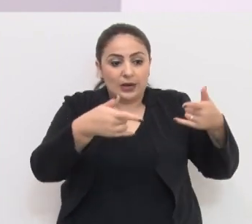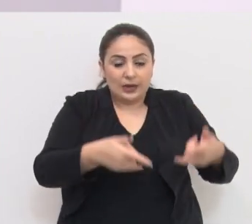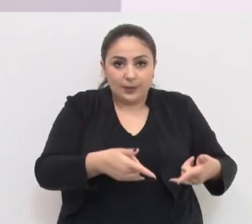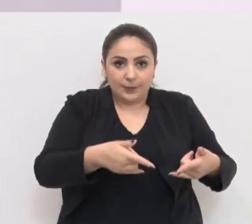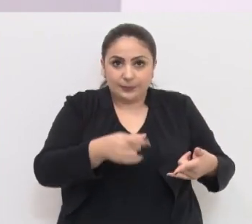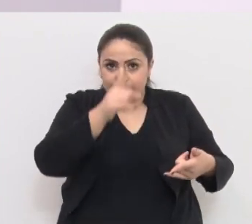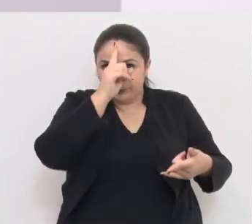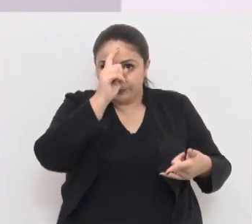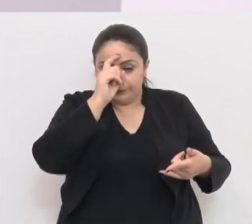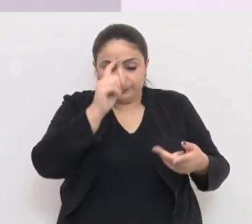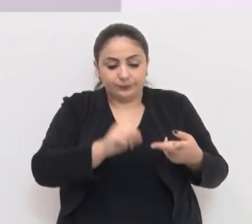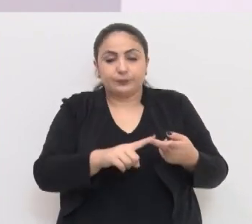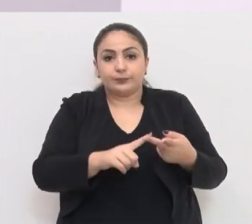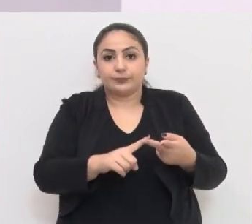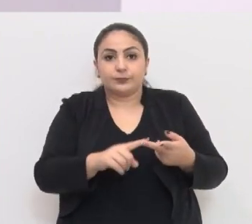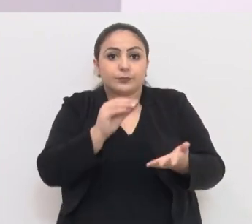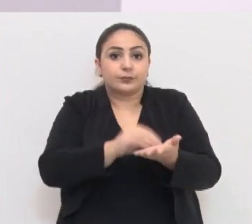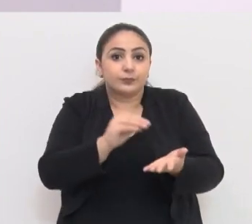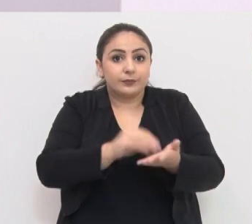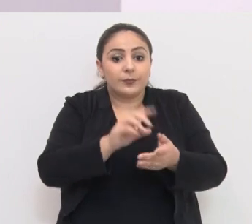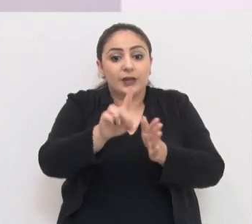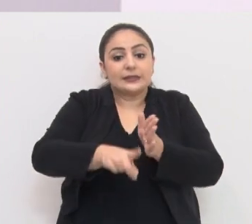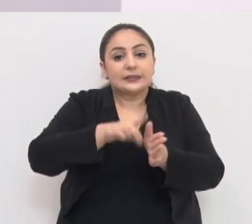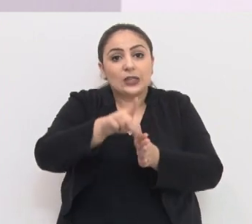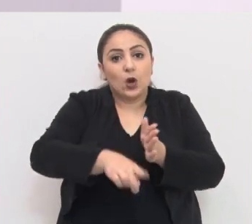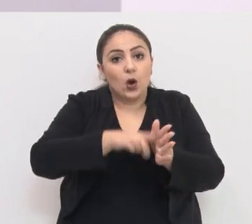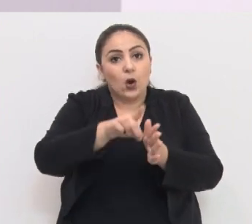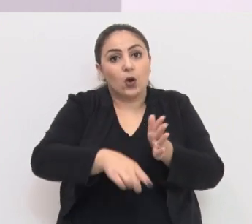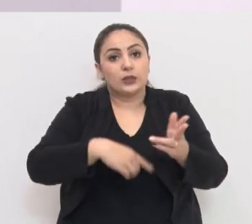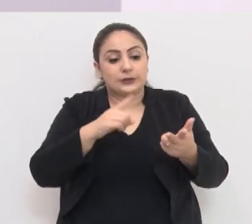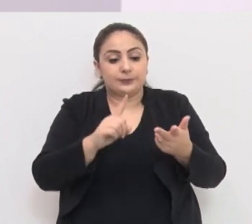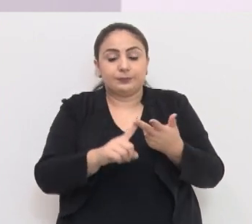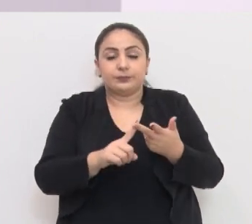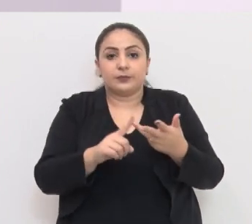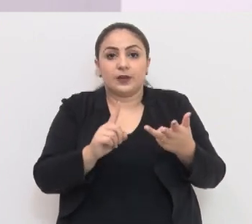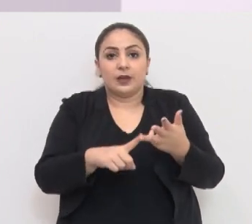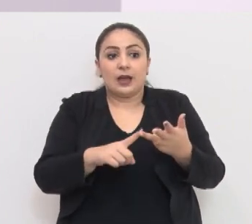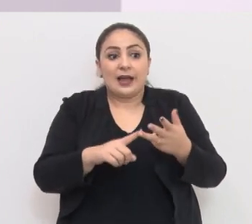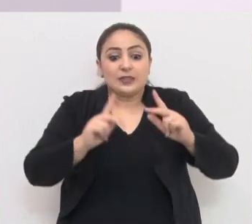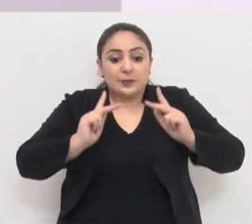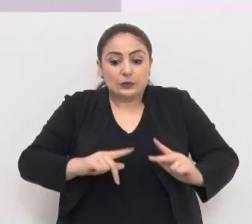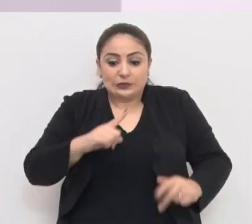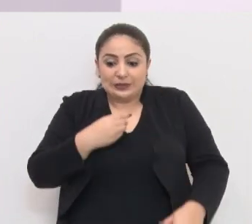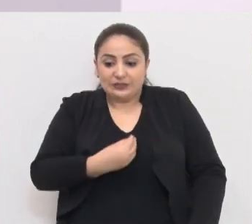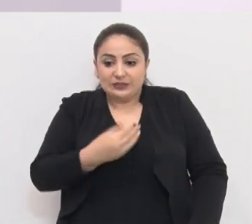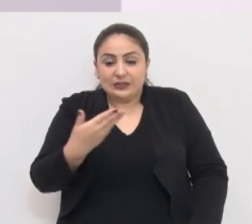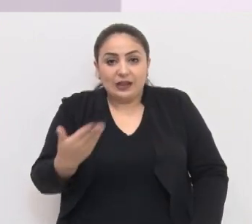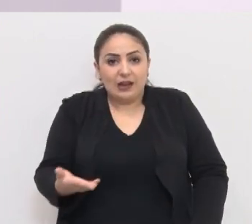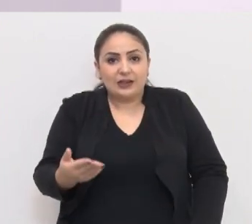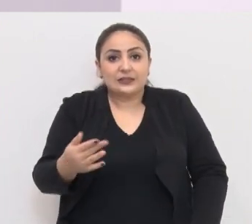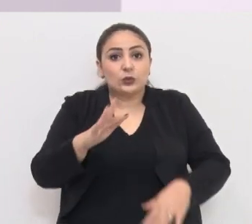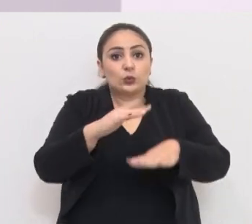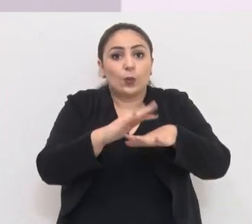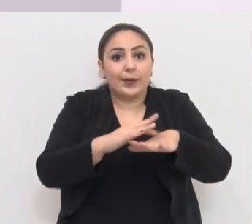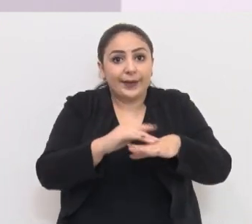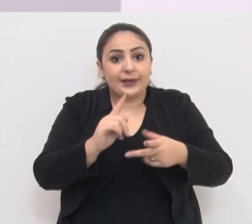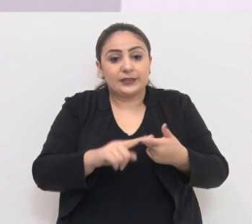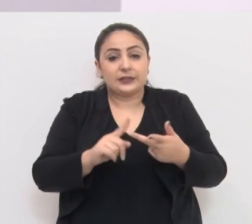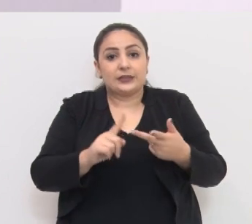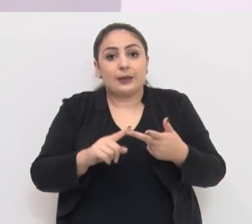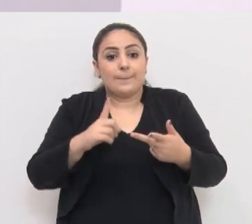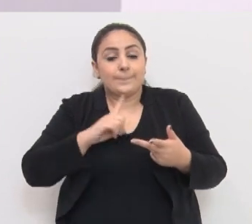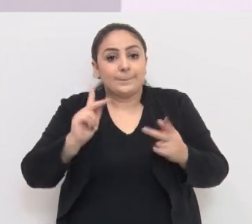cama hospitalar, é a falta de repente, de uma cadeira de rodas, onde as pessoas que estão lá acamadas, pessoas que